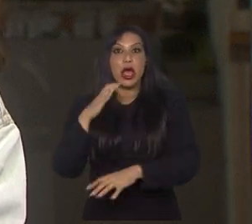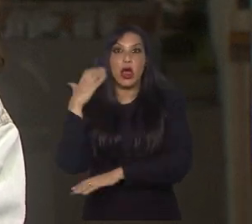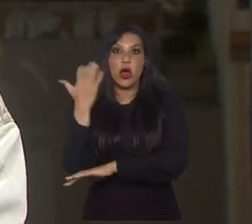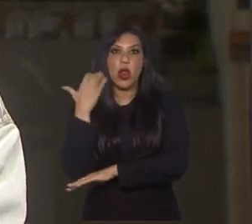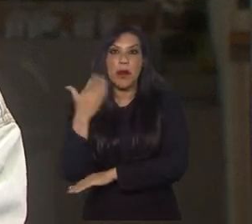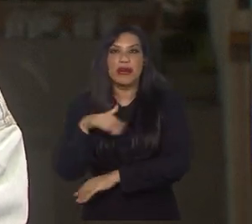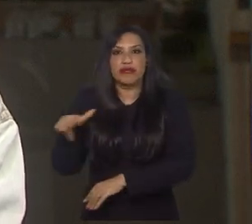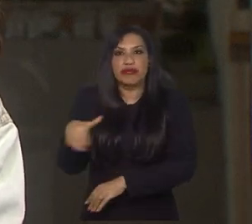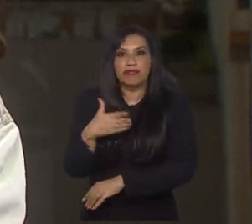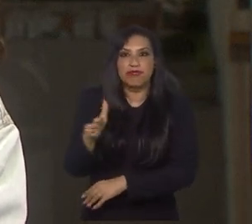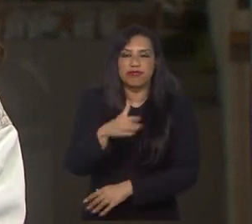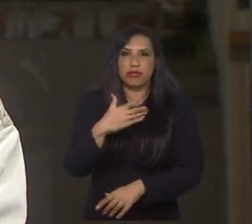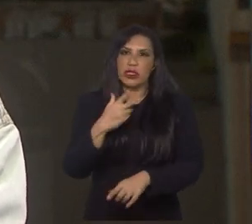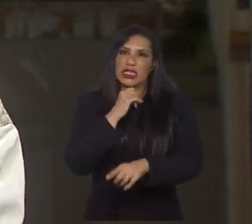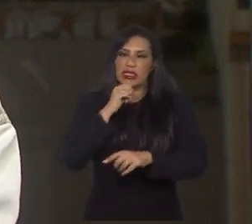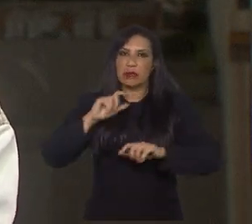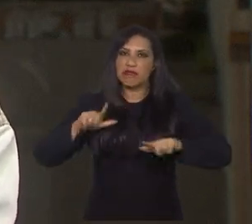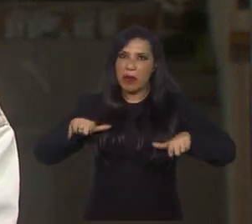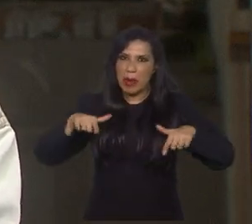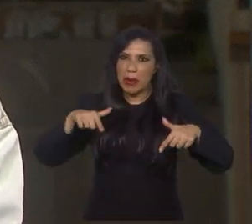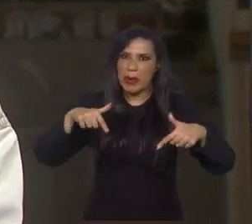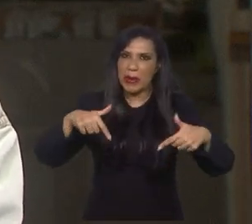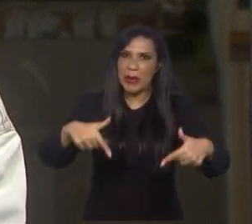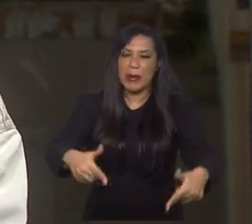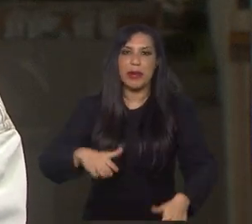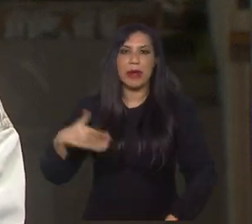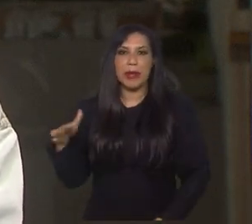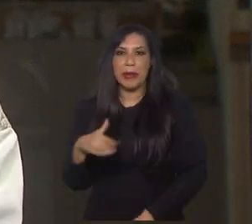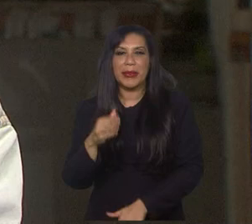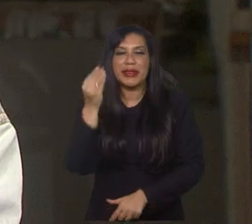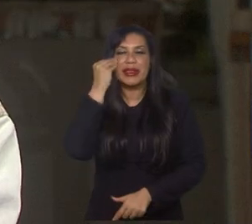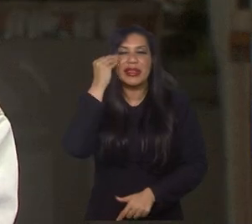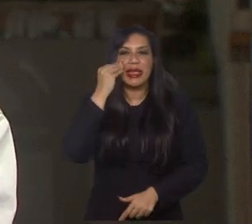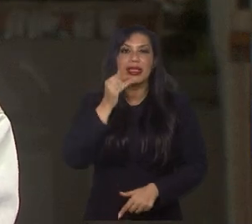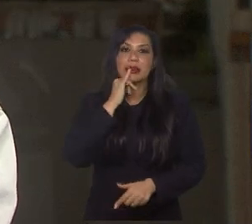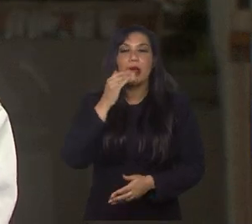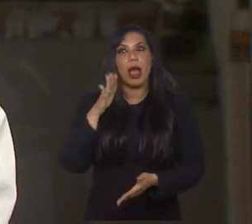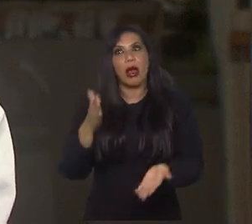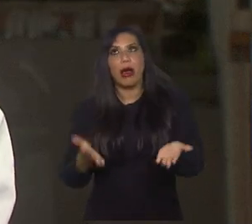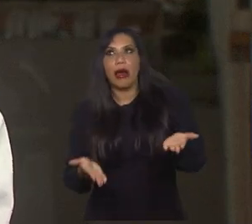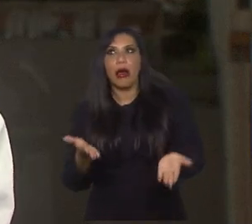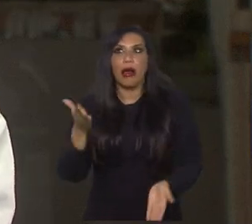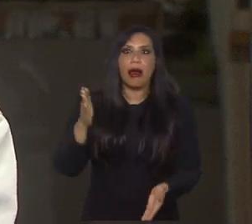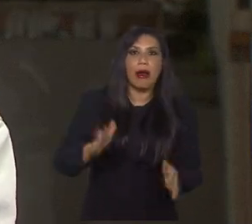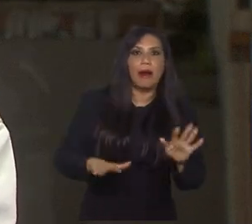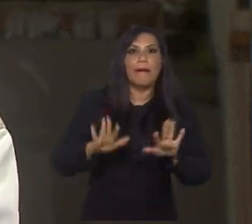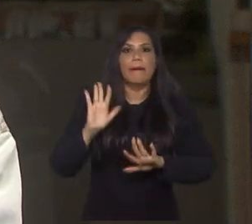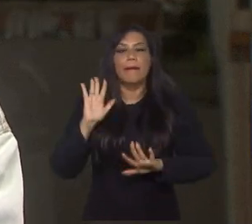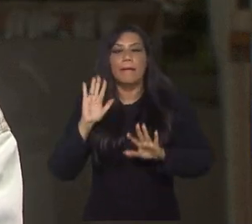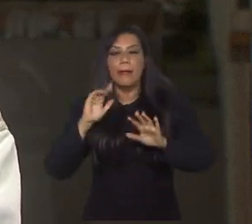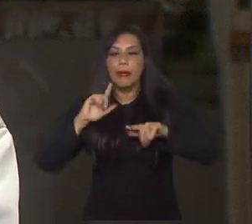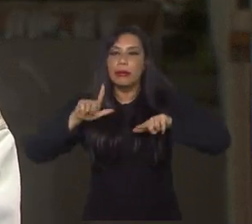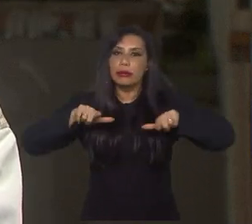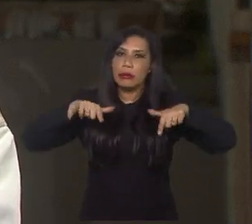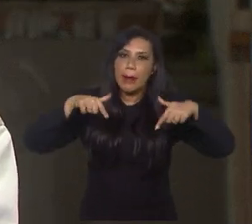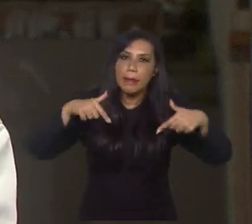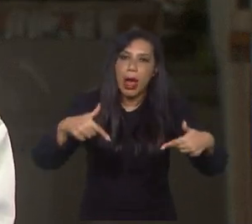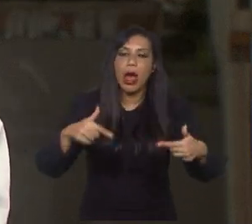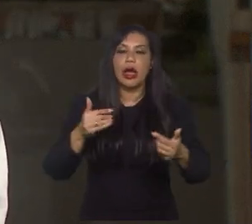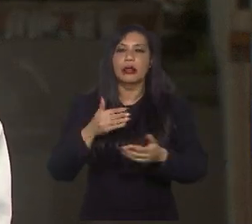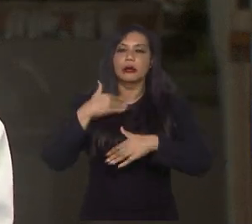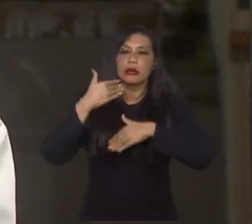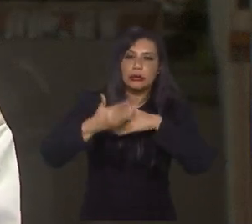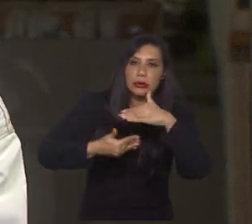aguerrida, vindo muito para cima, né, tentando, de certa forma, como já falamos, oscila um pouco, oscila um pouco. Ainda é um trabalho que está